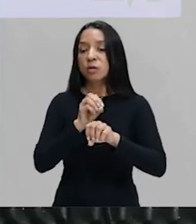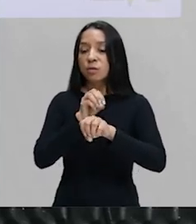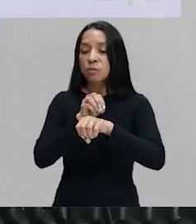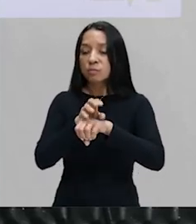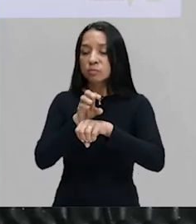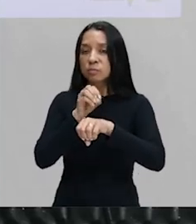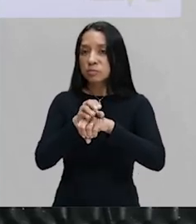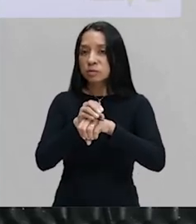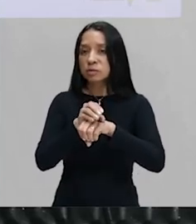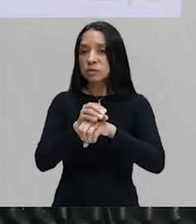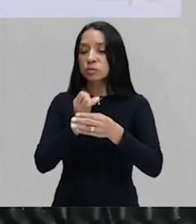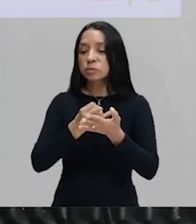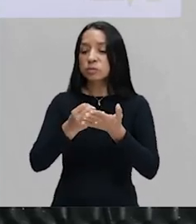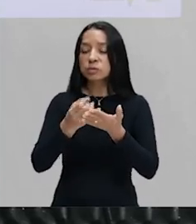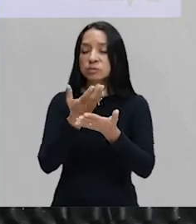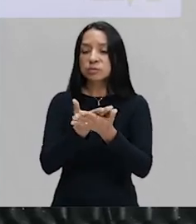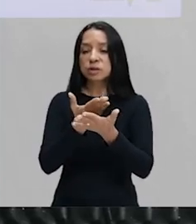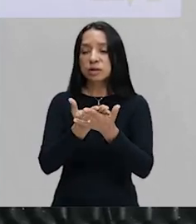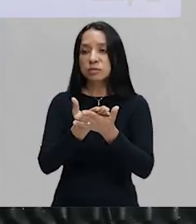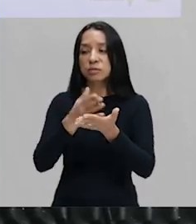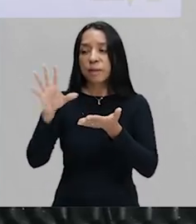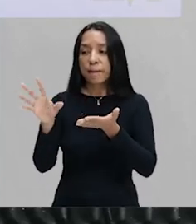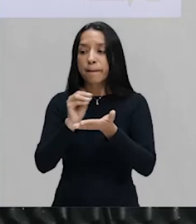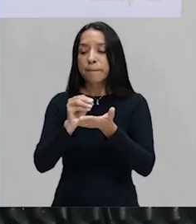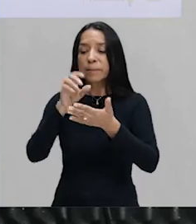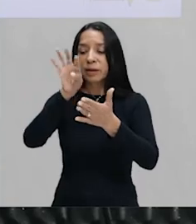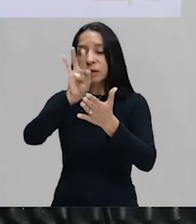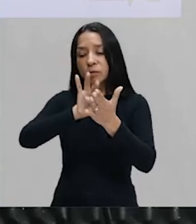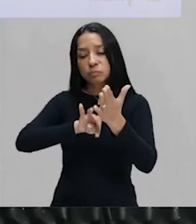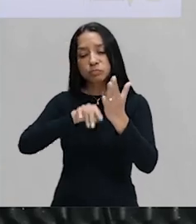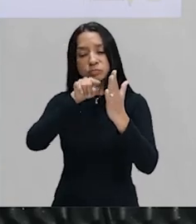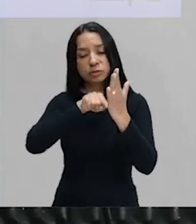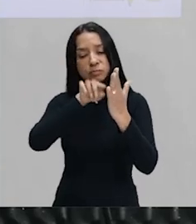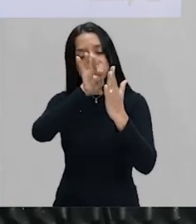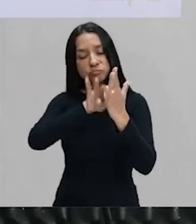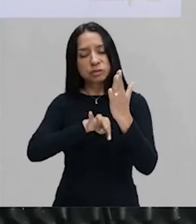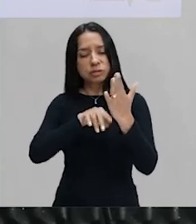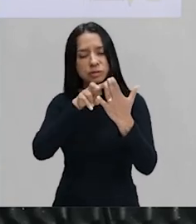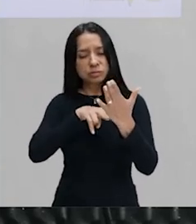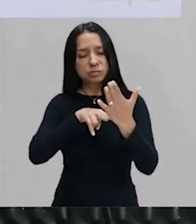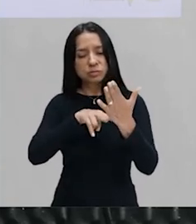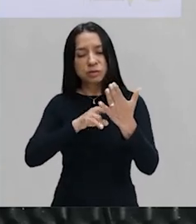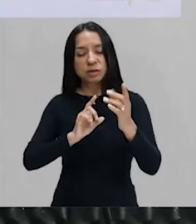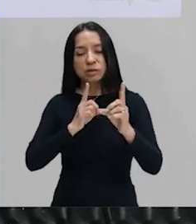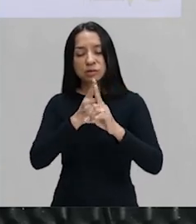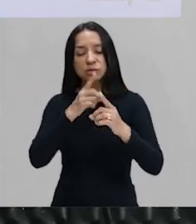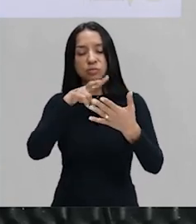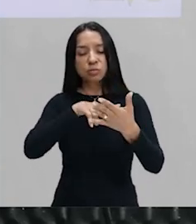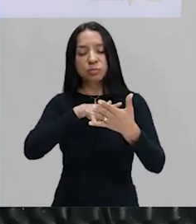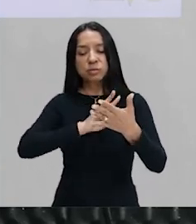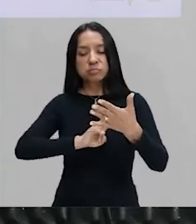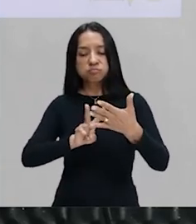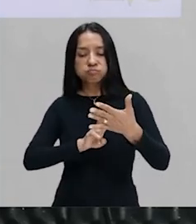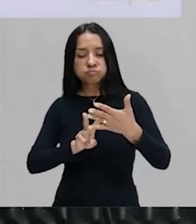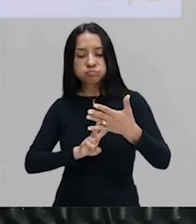um texto e, dentro daquele texto, descobrir os verbos ali dentro.